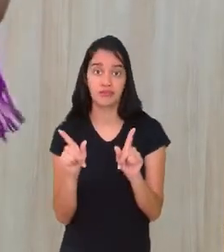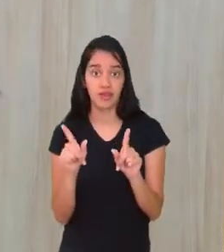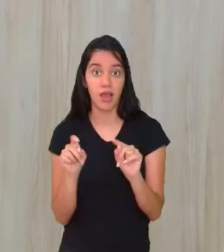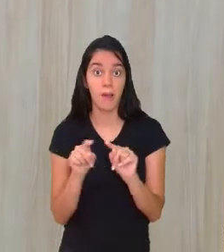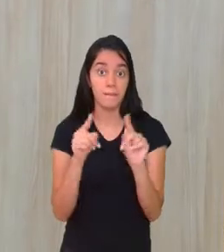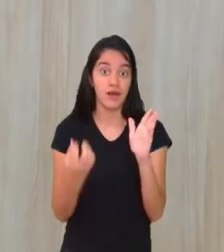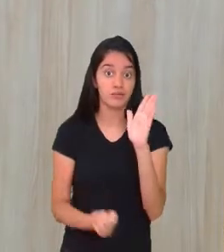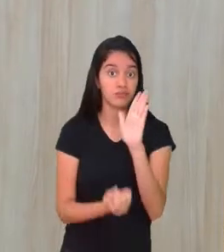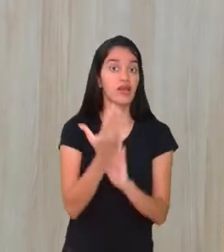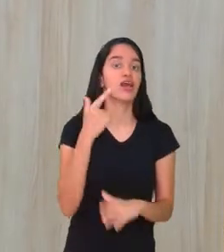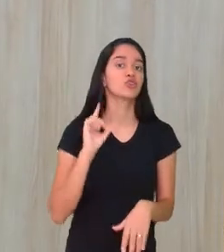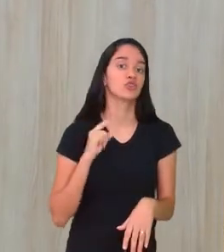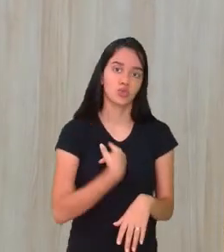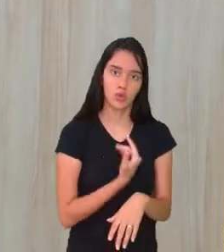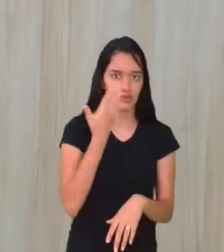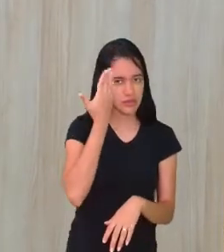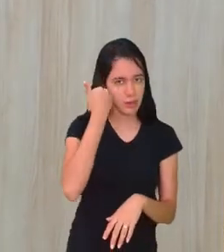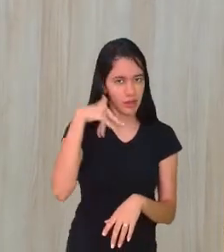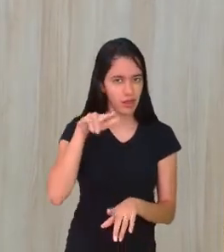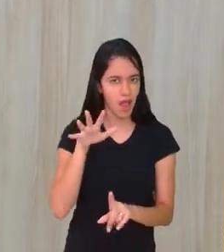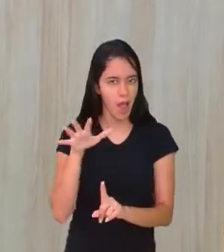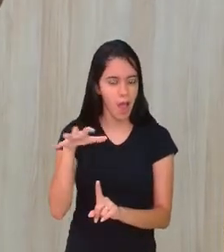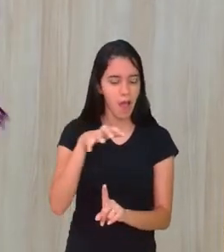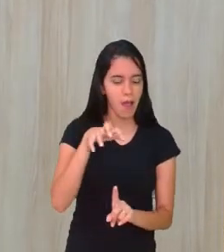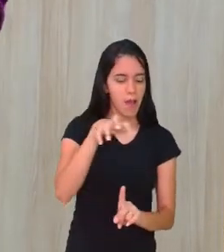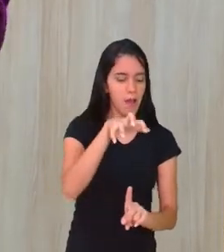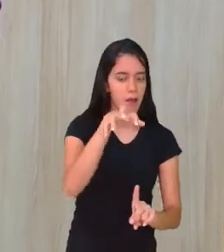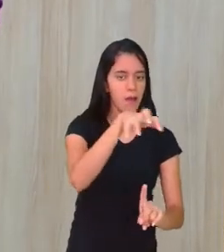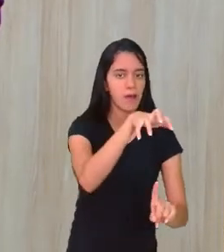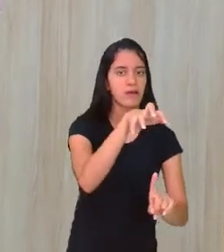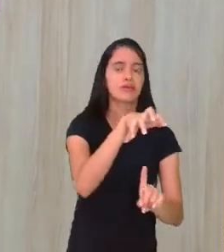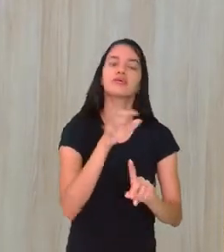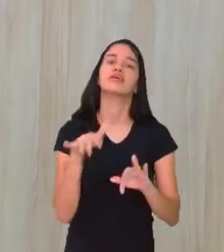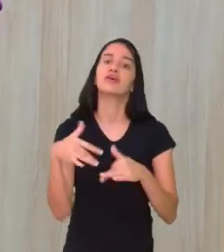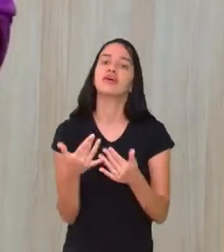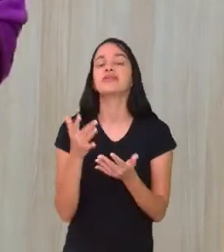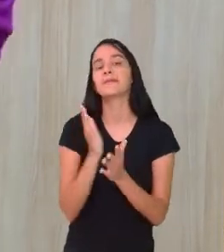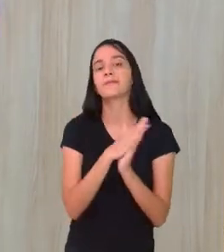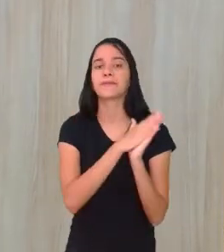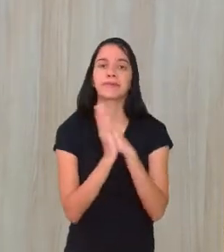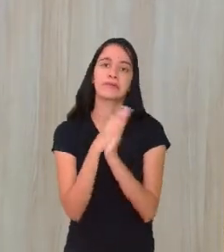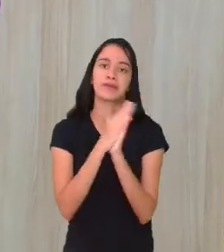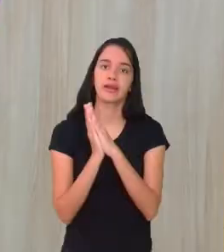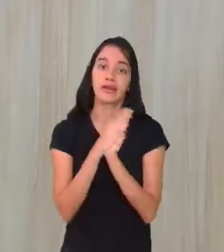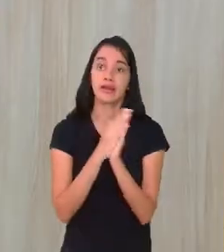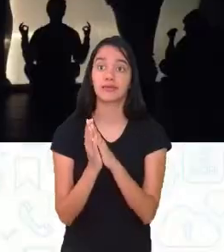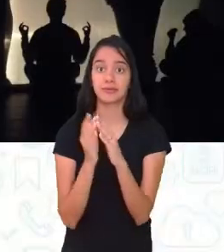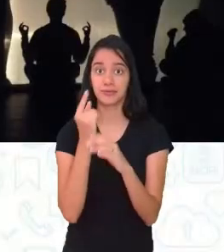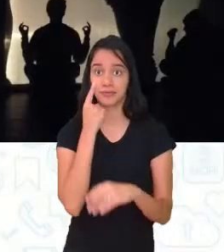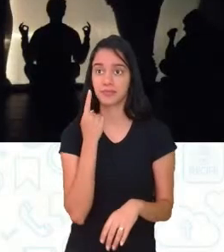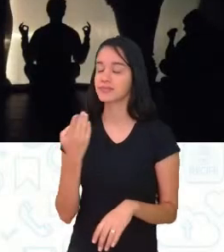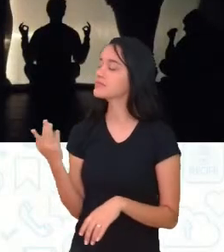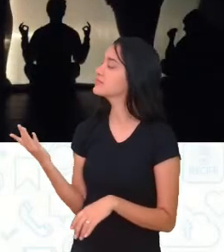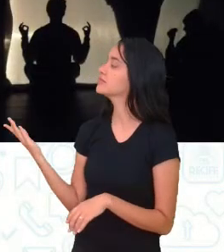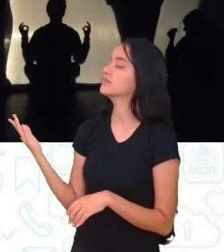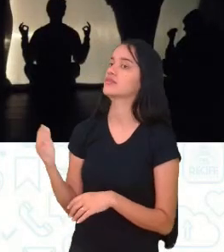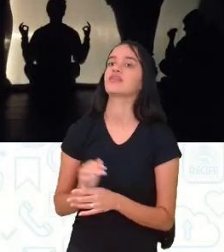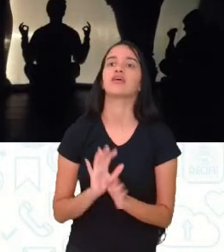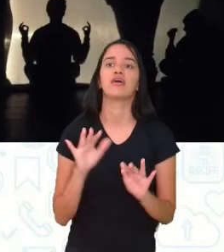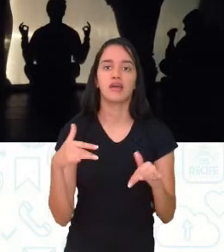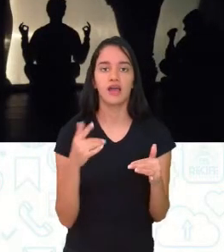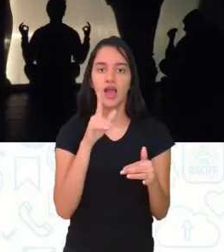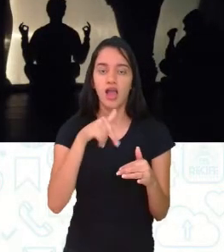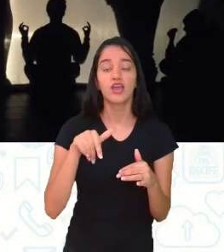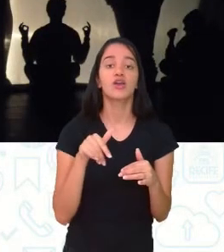a gente sabe de onde veio, né? Da manipulação de bonecos, tá? Joga aí na tela, pessoal. O teatro de